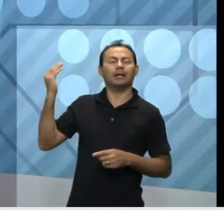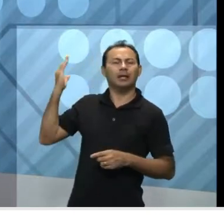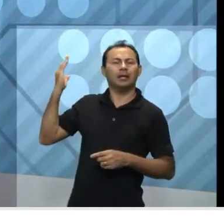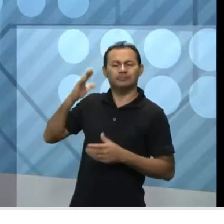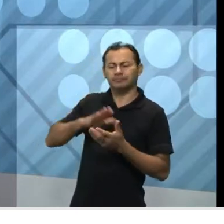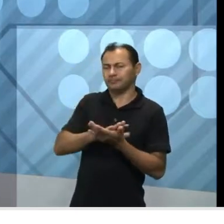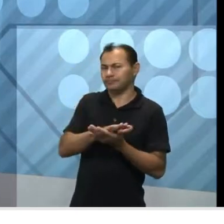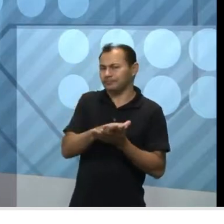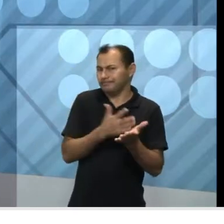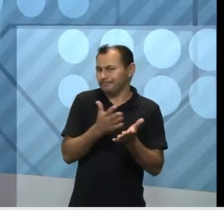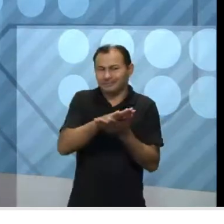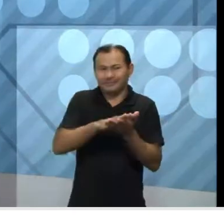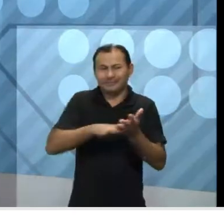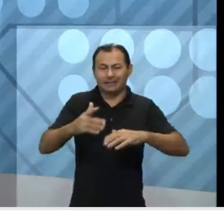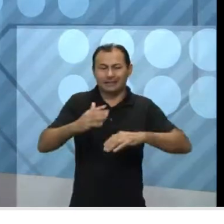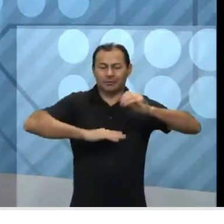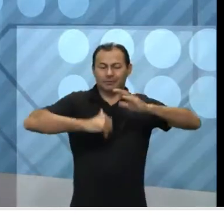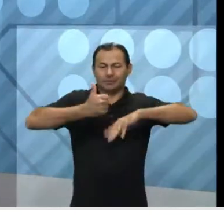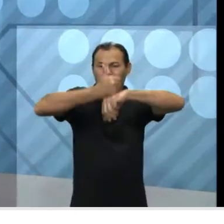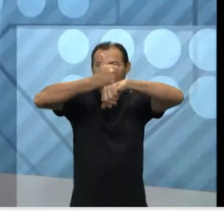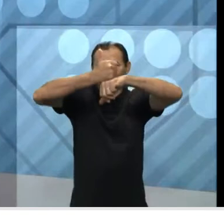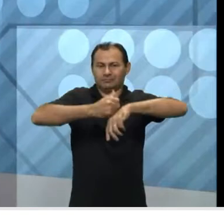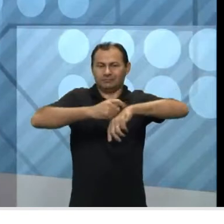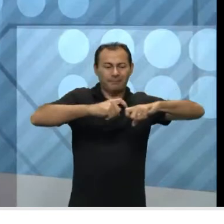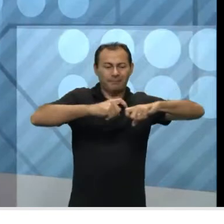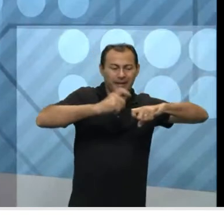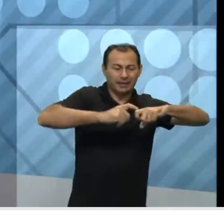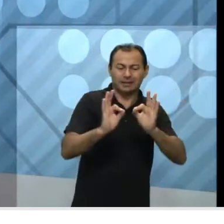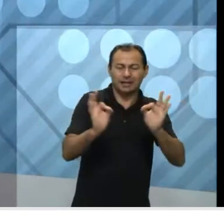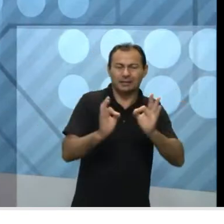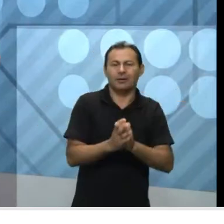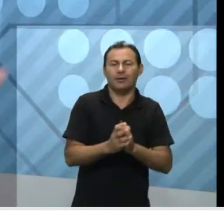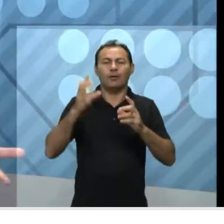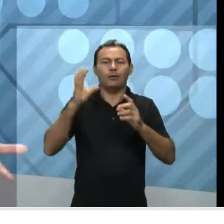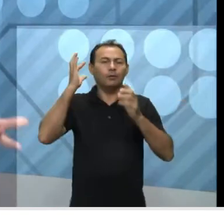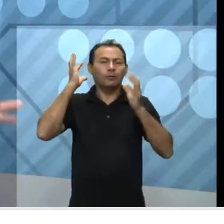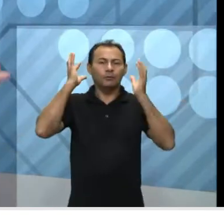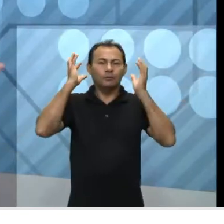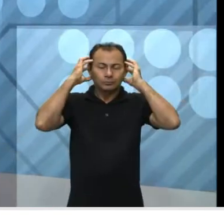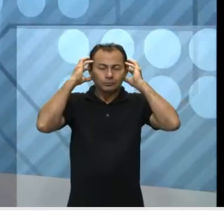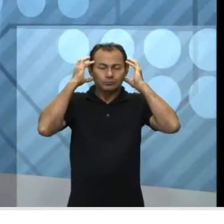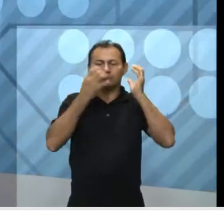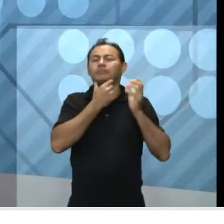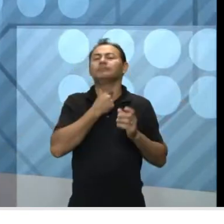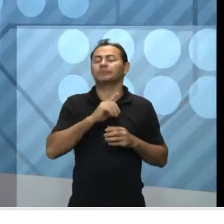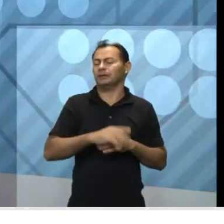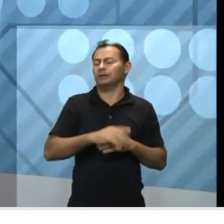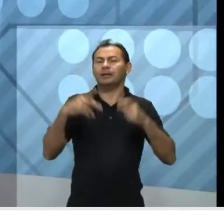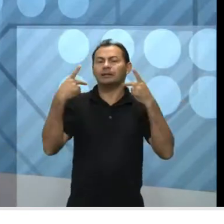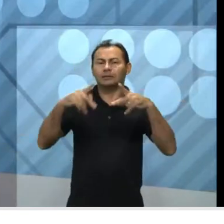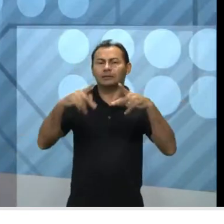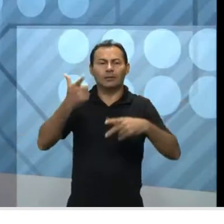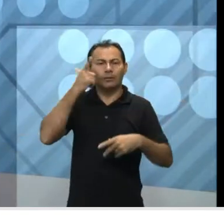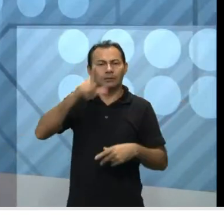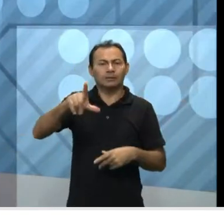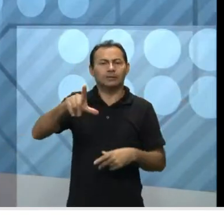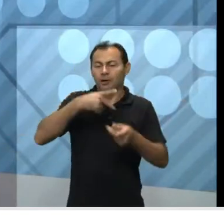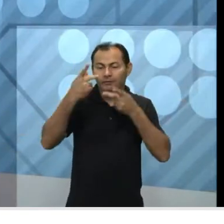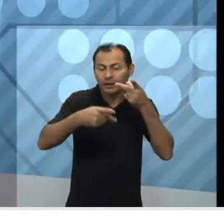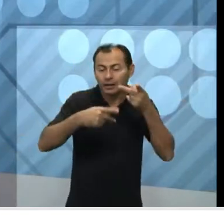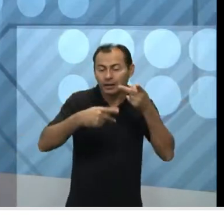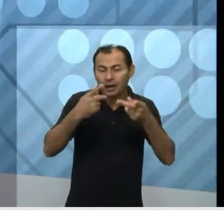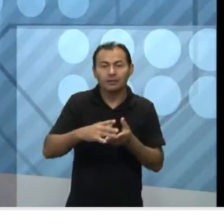que trabalhassem com essas pessoas para reabilitar a fala, era de modo natural que eles conseguiam oralizar. Então, nós podemos inferir que